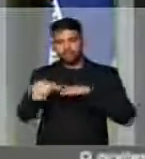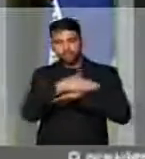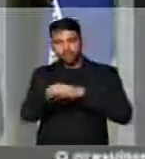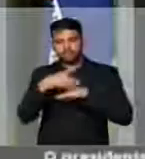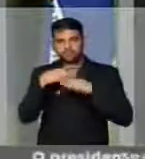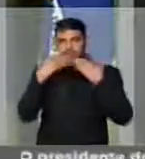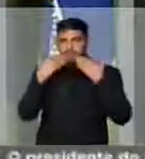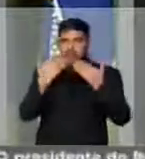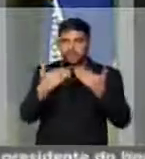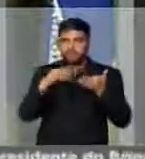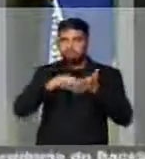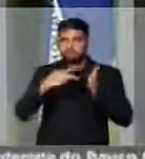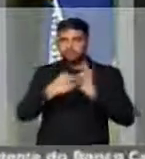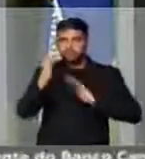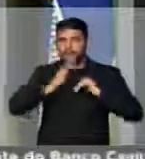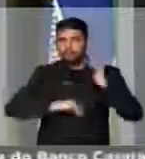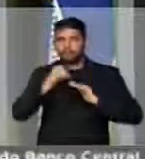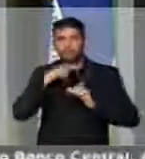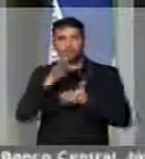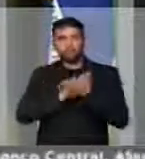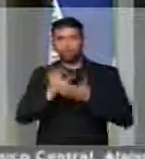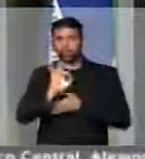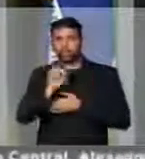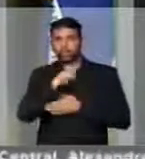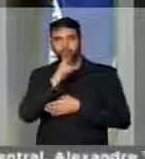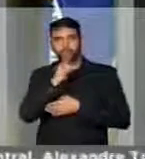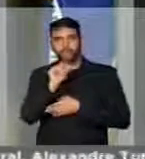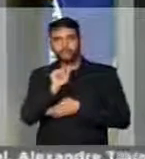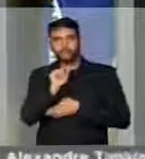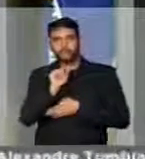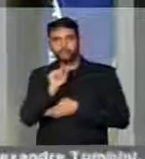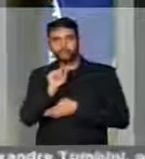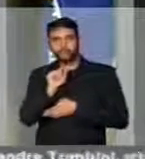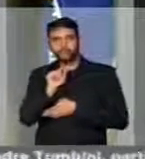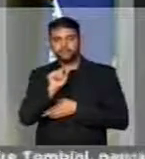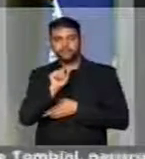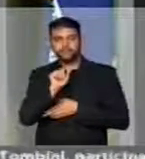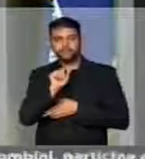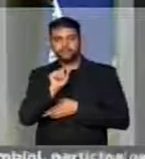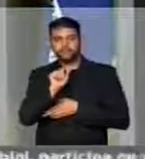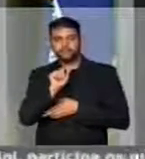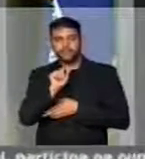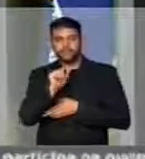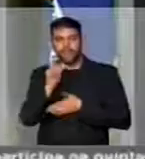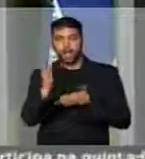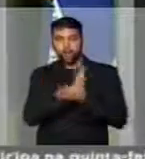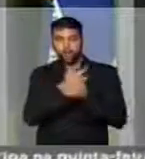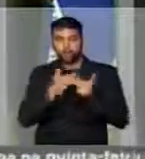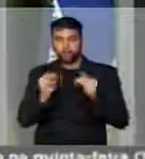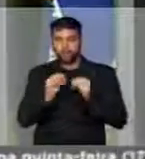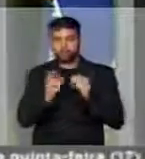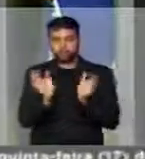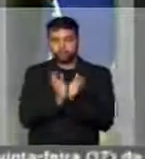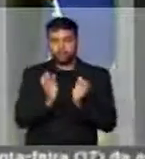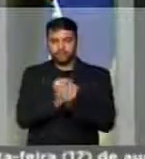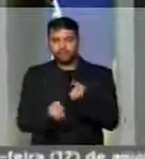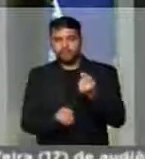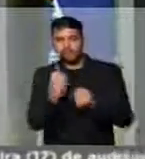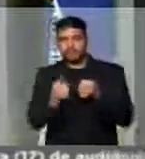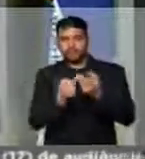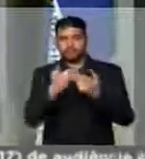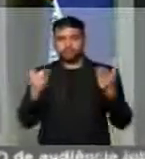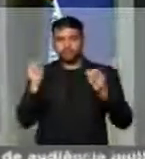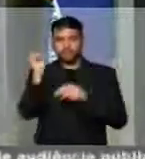na prática, e não tenho a menor sombra de dúvida, de que ações populares pipocarão em